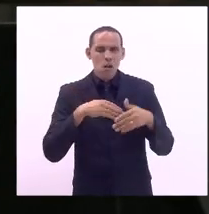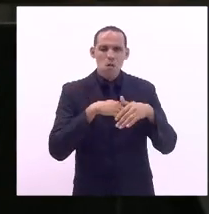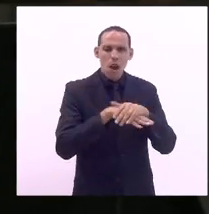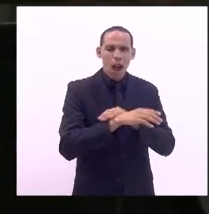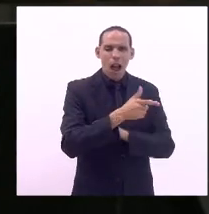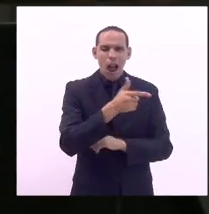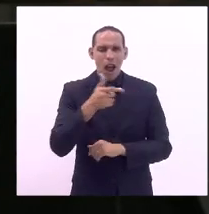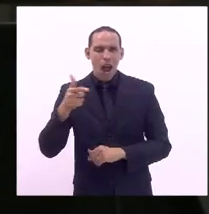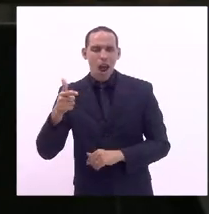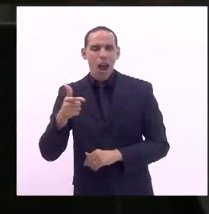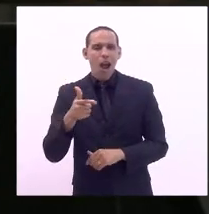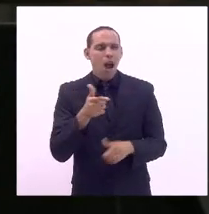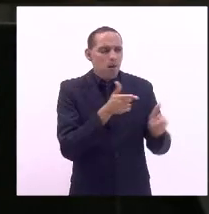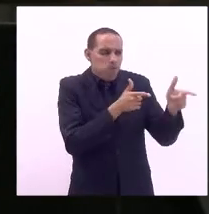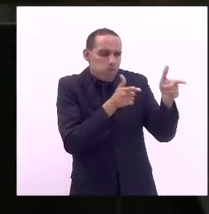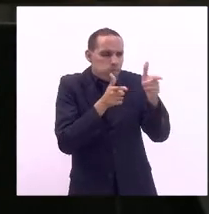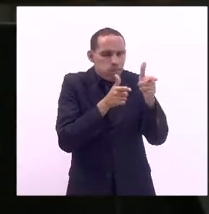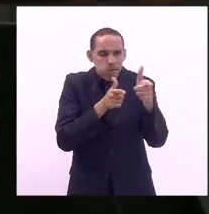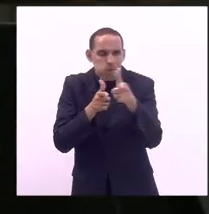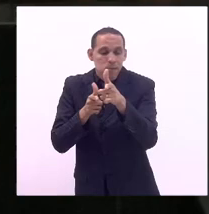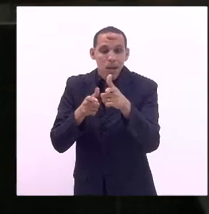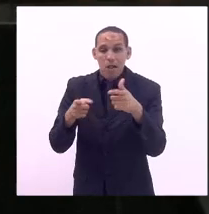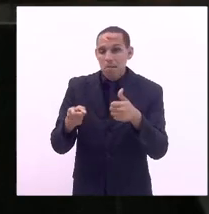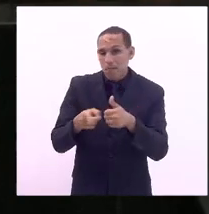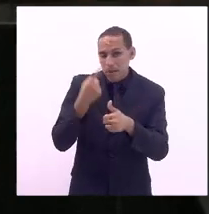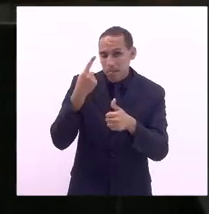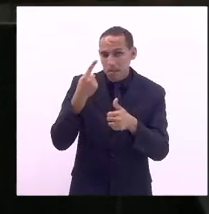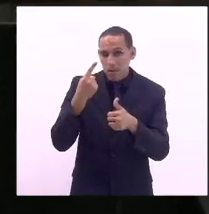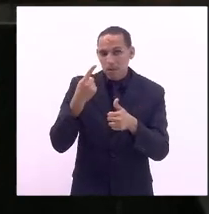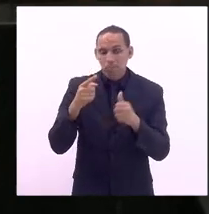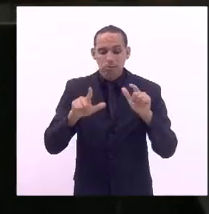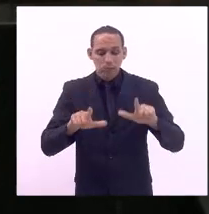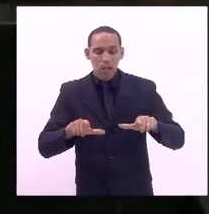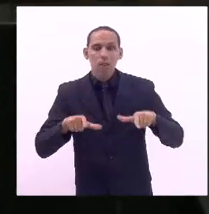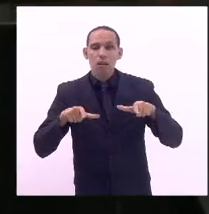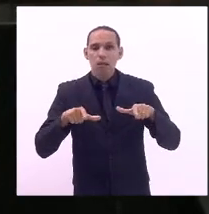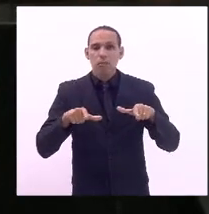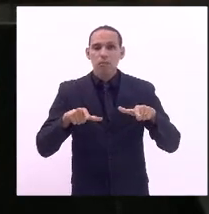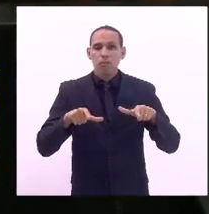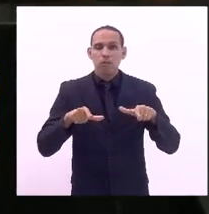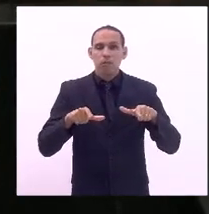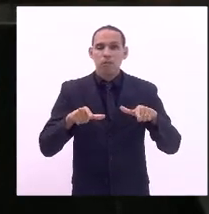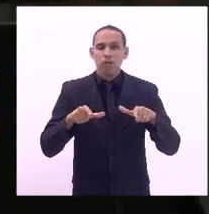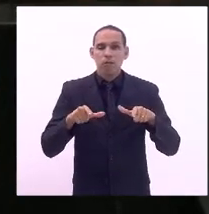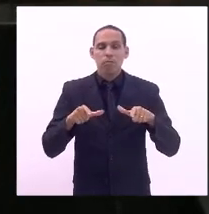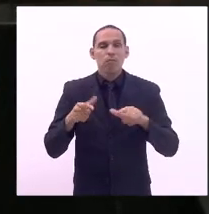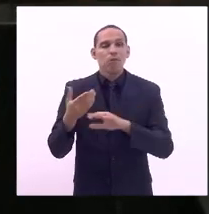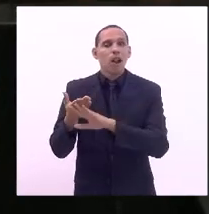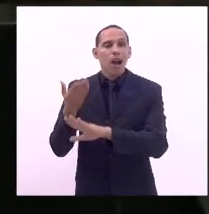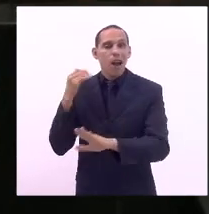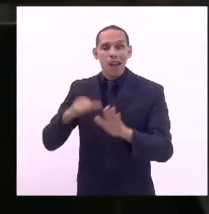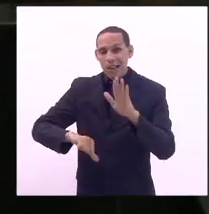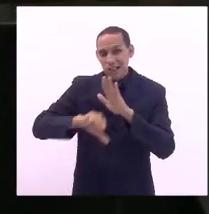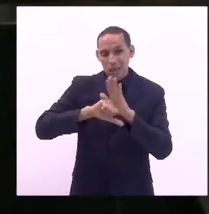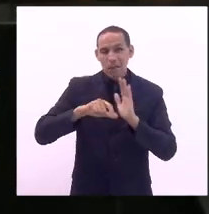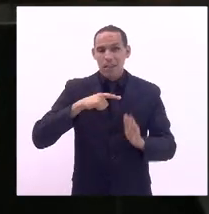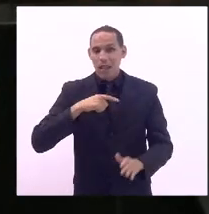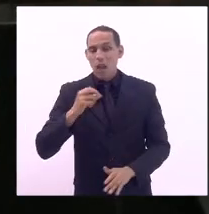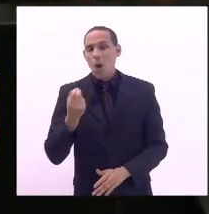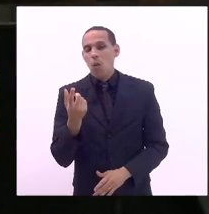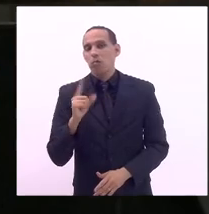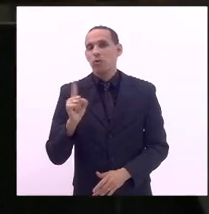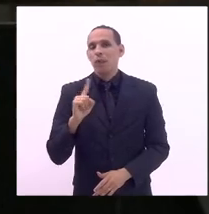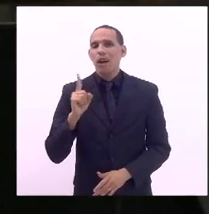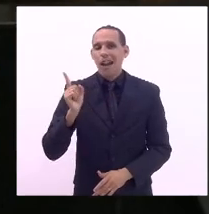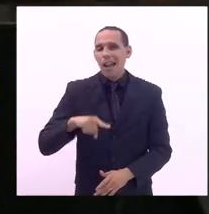desse tipo, elas precisam primeiro tirar uma certidão de antecedentes criminais da Justiça